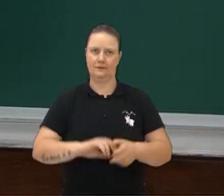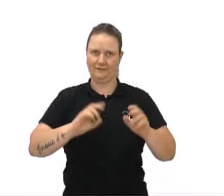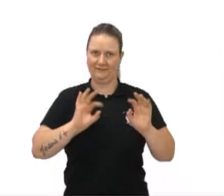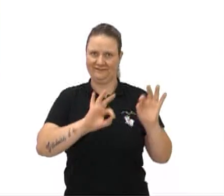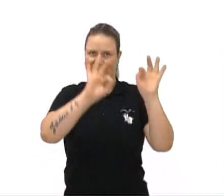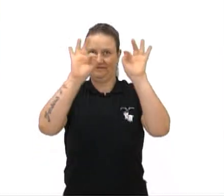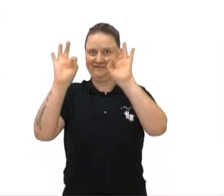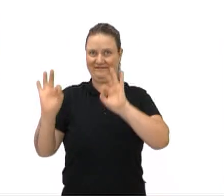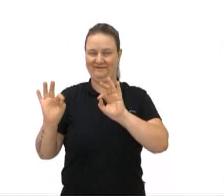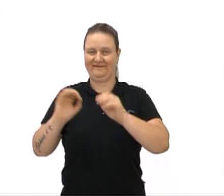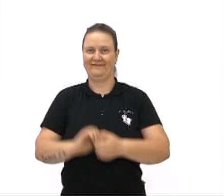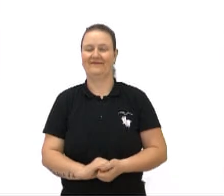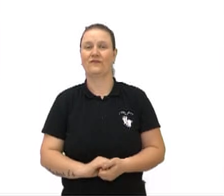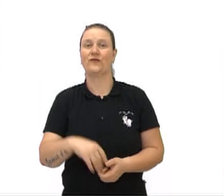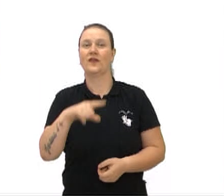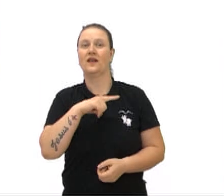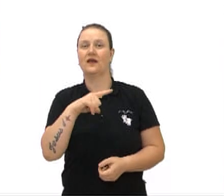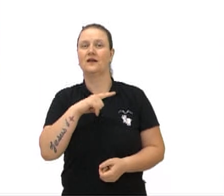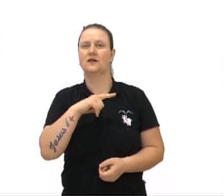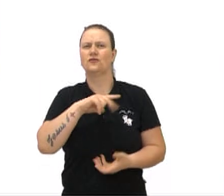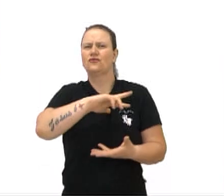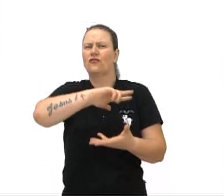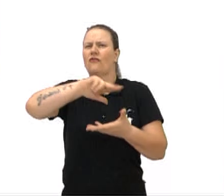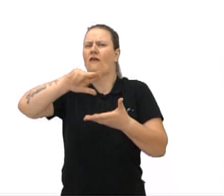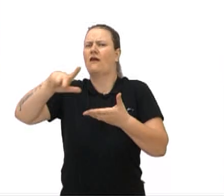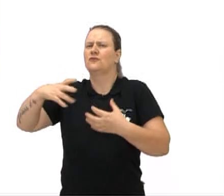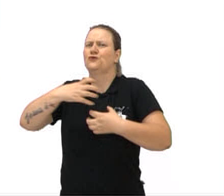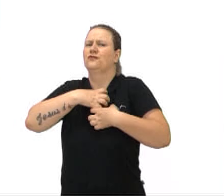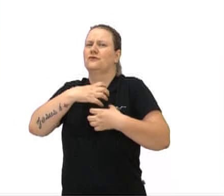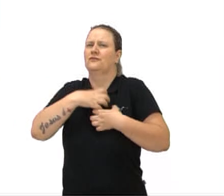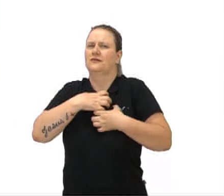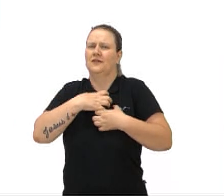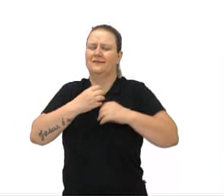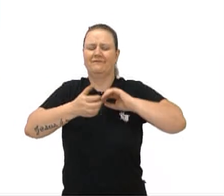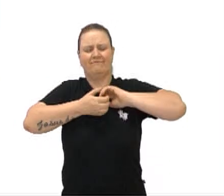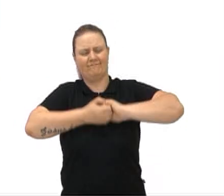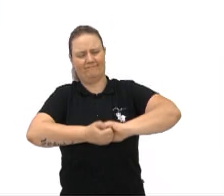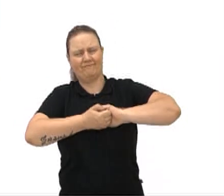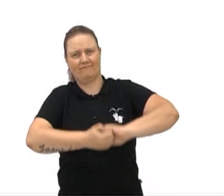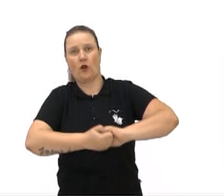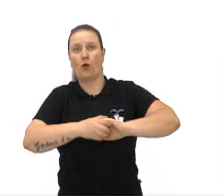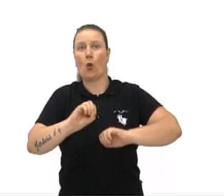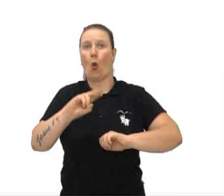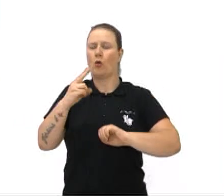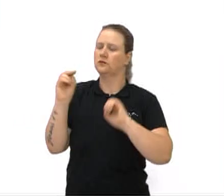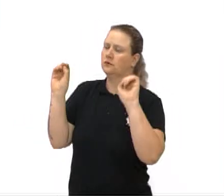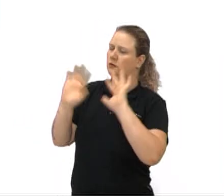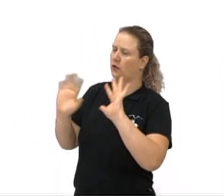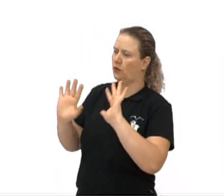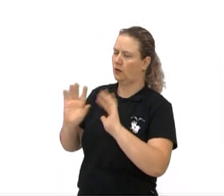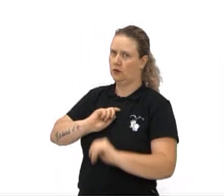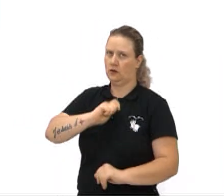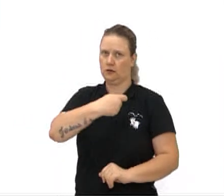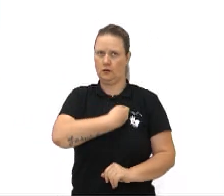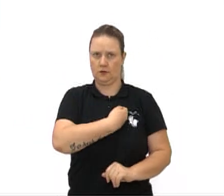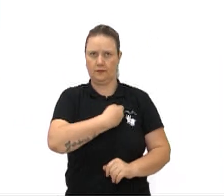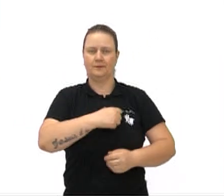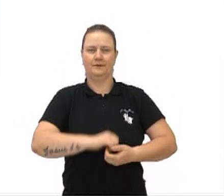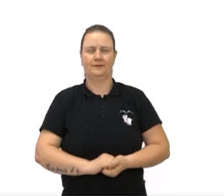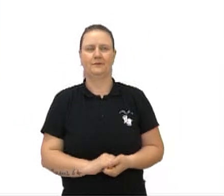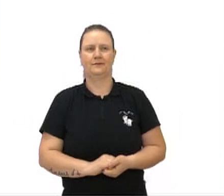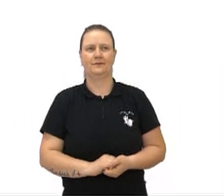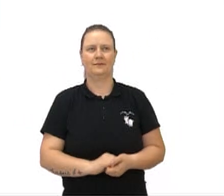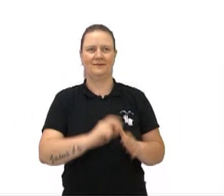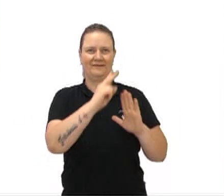Continuando. Existem diferentes formas para saludar e despedir-se em espanhol, dependiendo do nível de